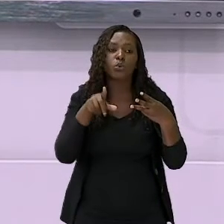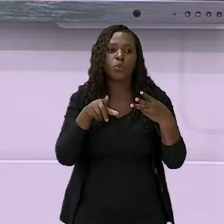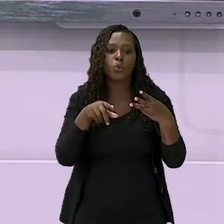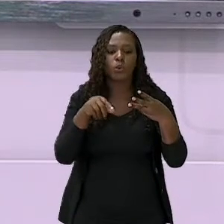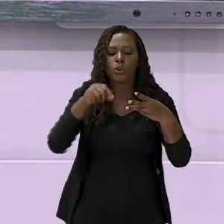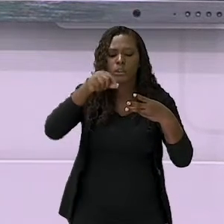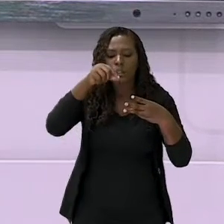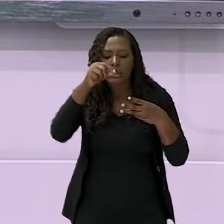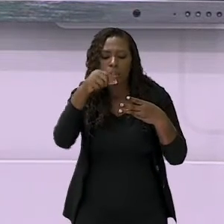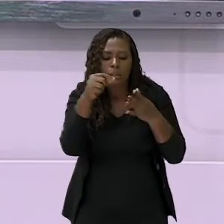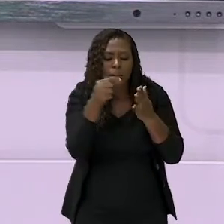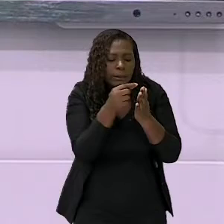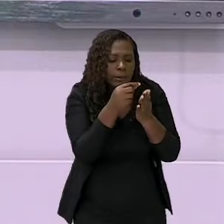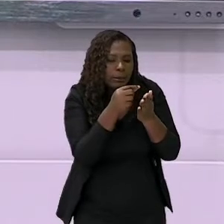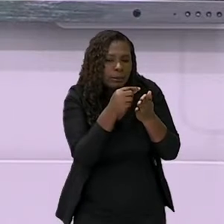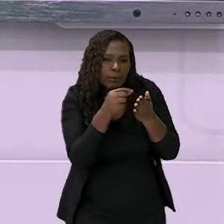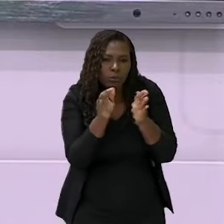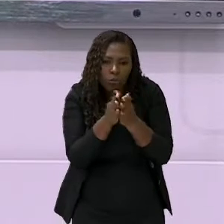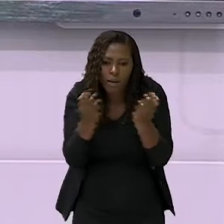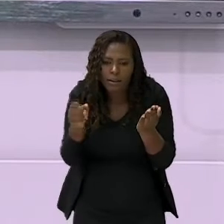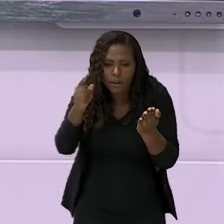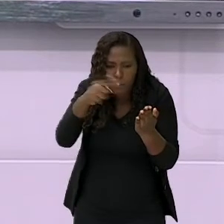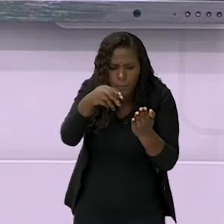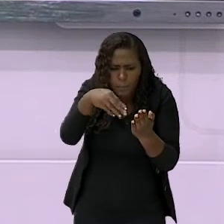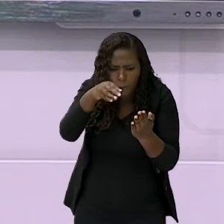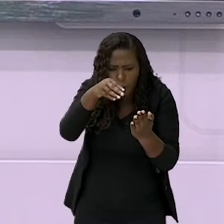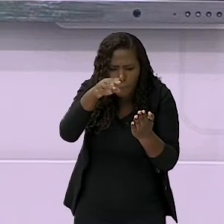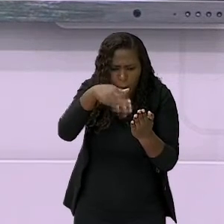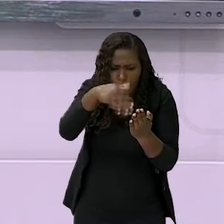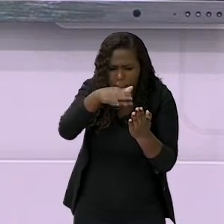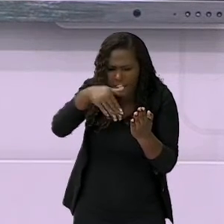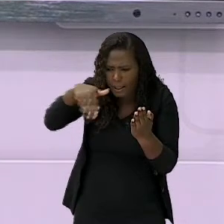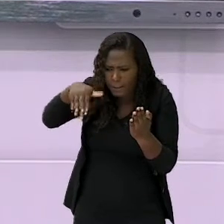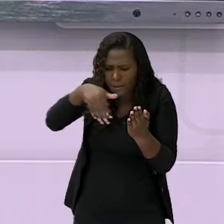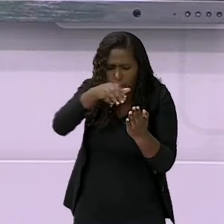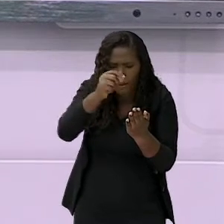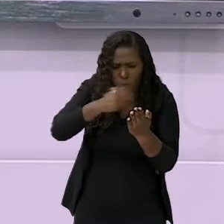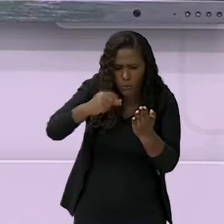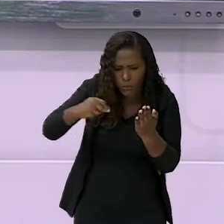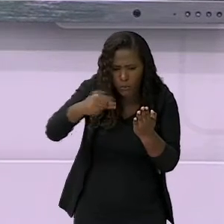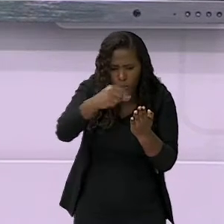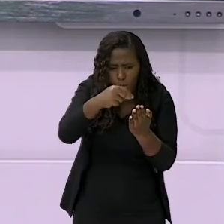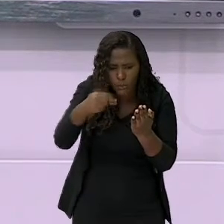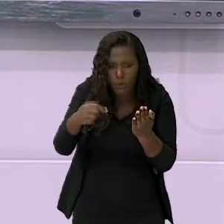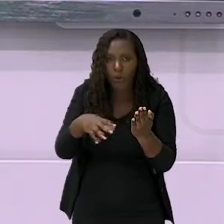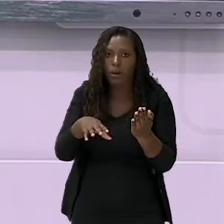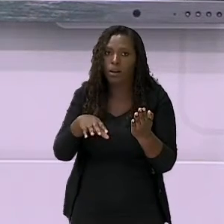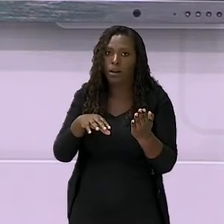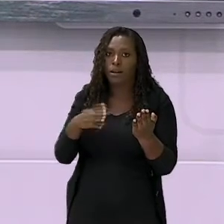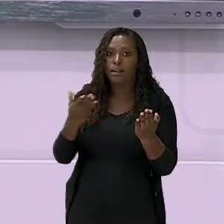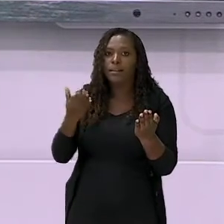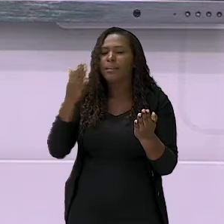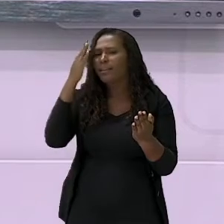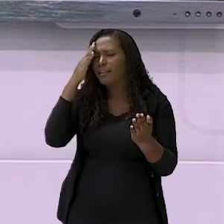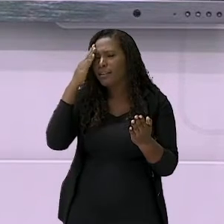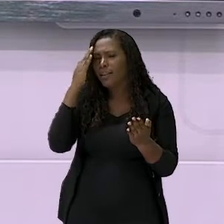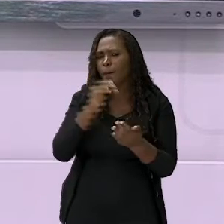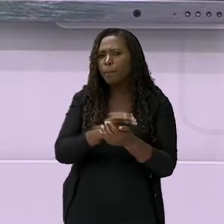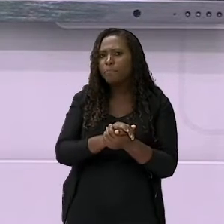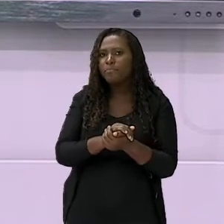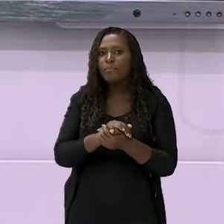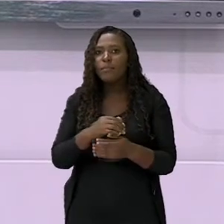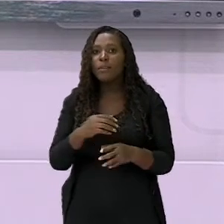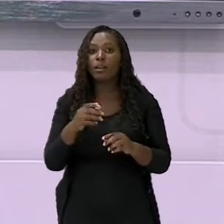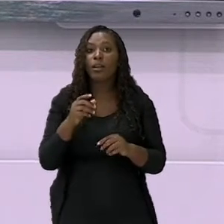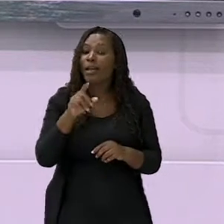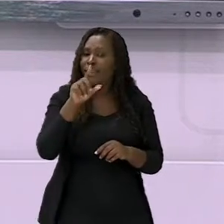de cor, ou com a pintura de aquarela, ou com giz de cera. Olha só, o giz de cera tem uma textura, o lápis de cor tem